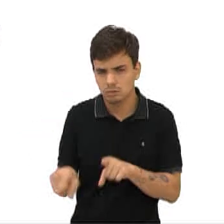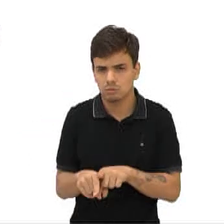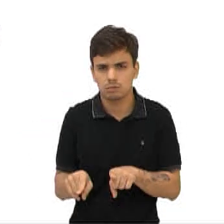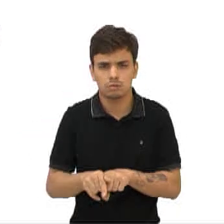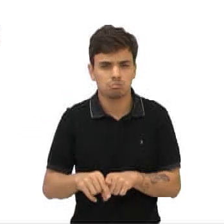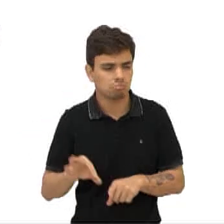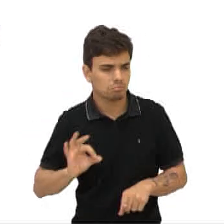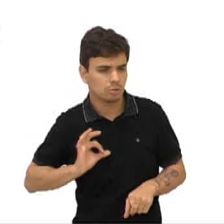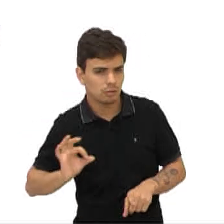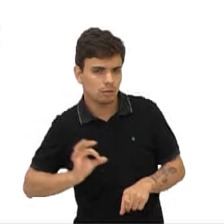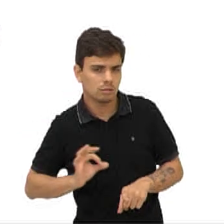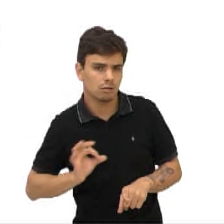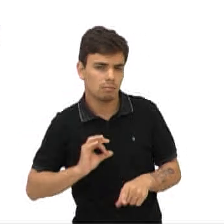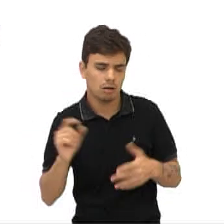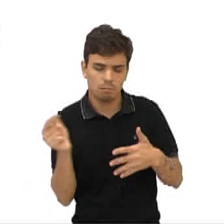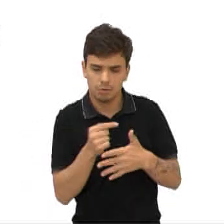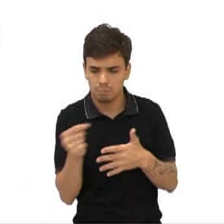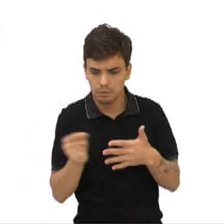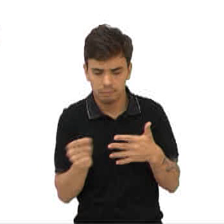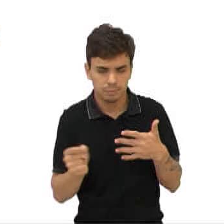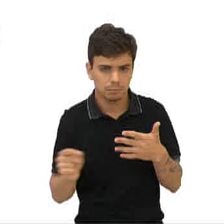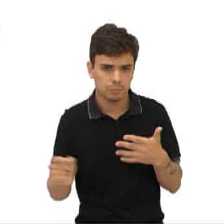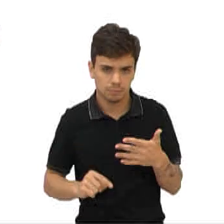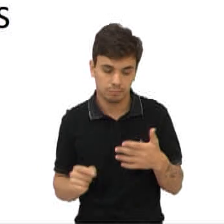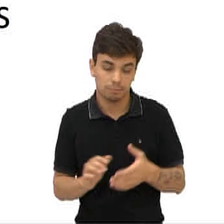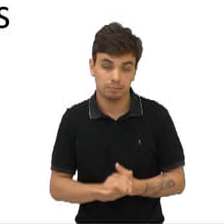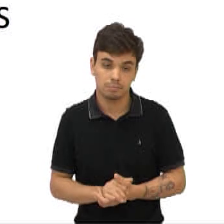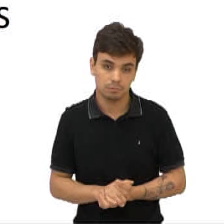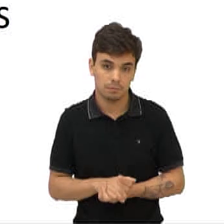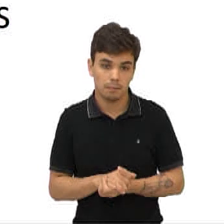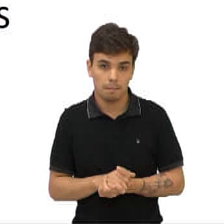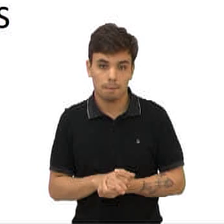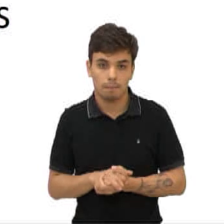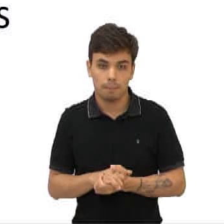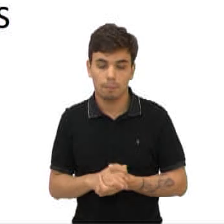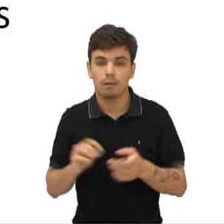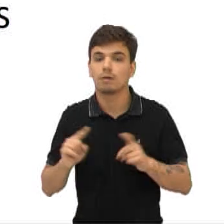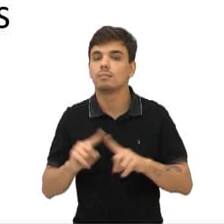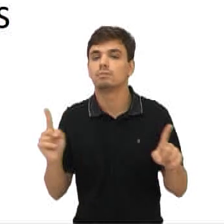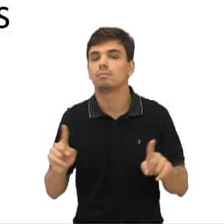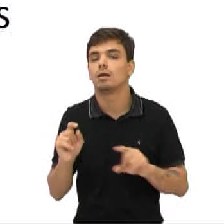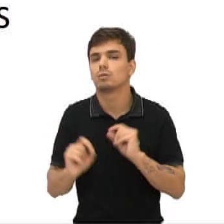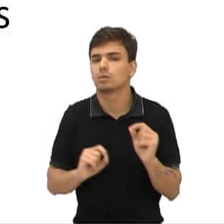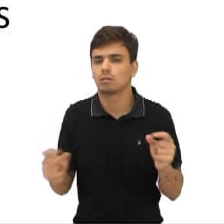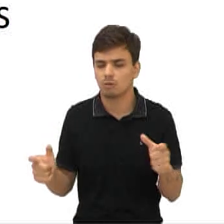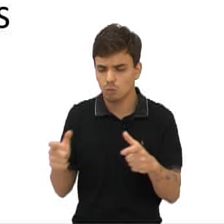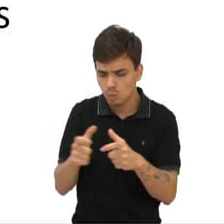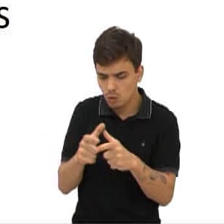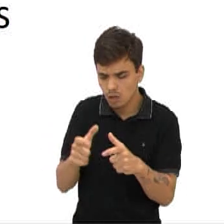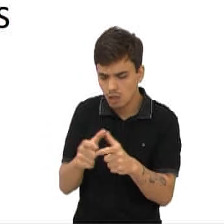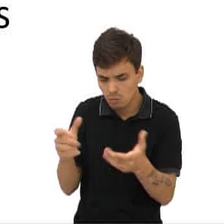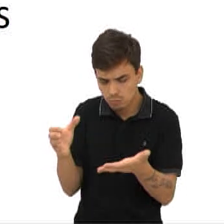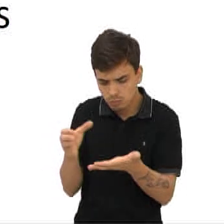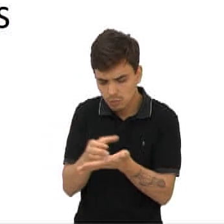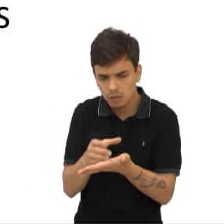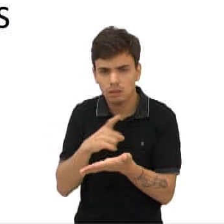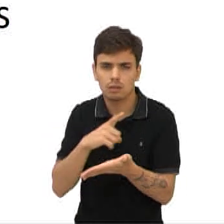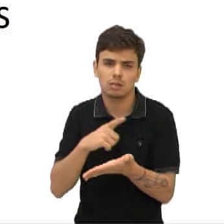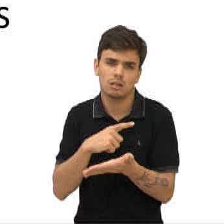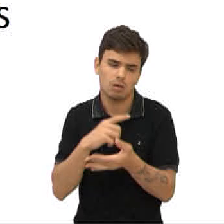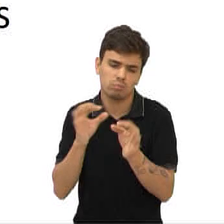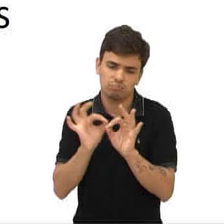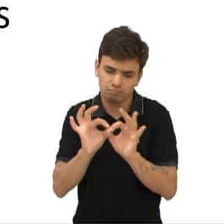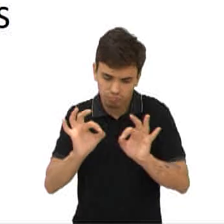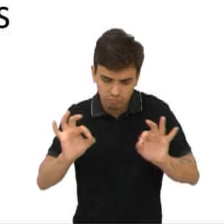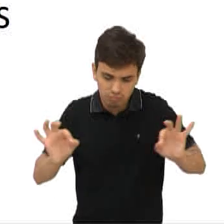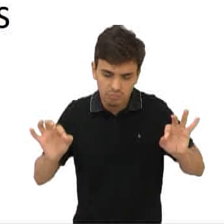Doberman, Setter, um galgo italiano, um pelo de arame. Mas o cão pequeno traz consigo uma